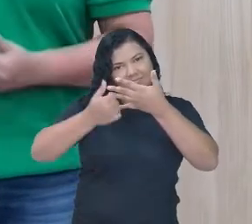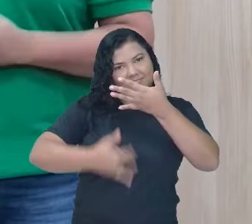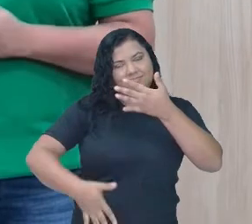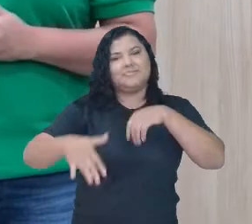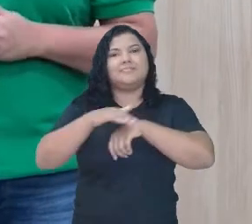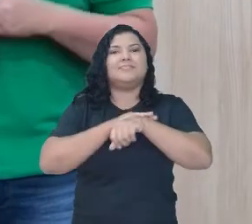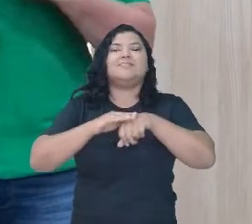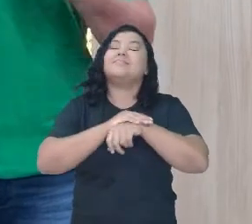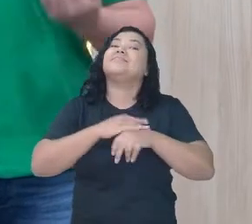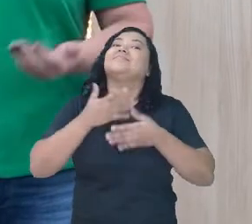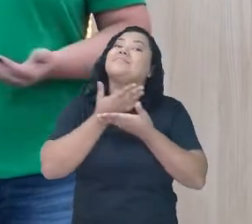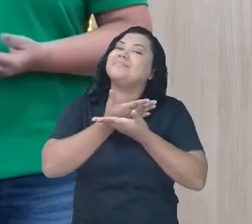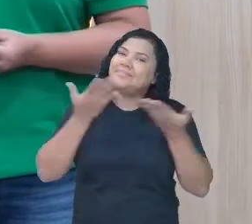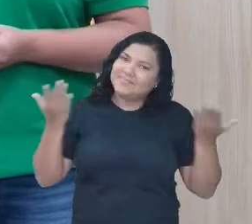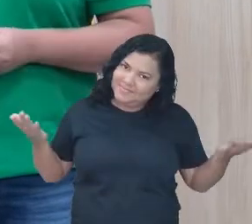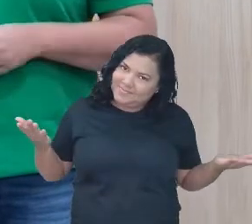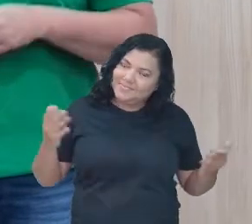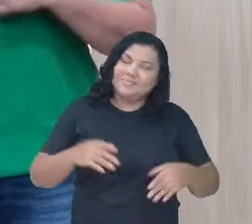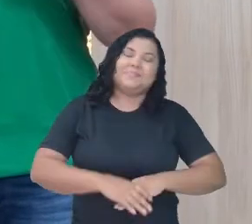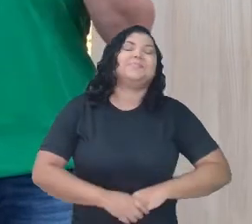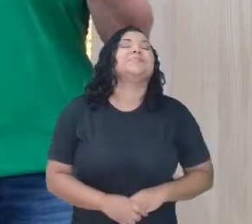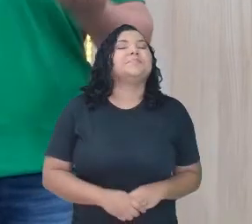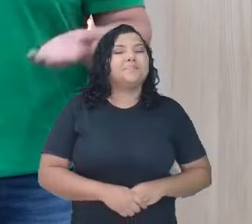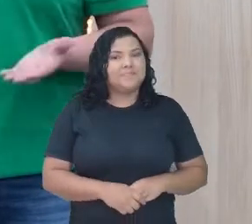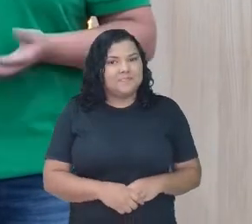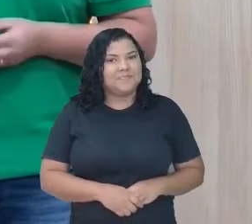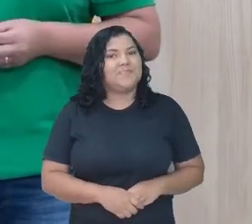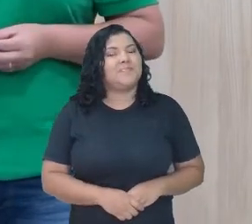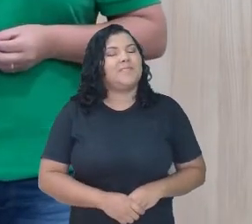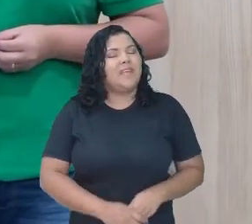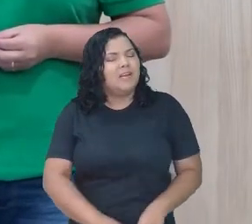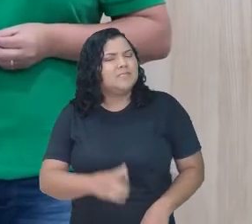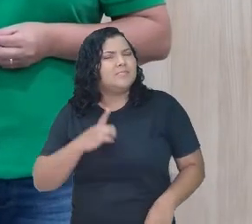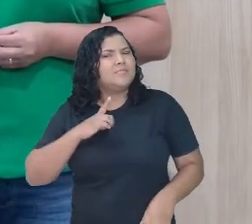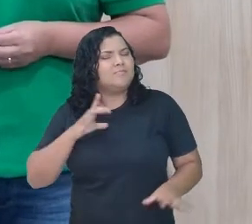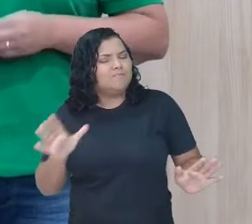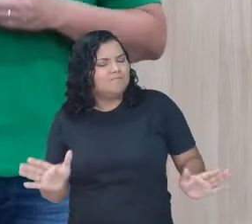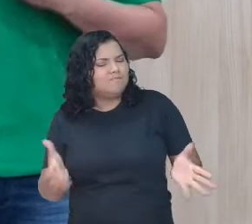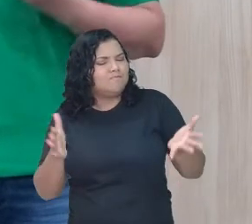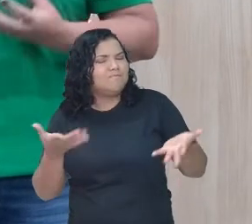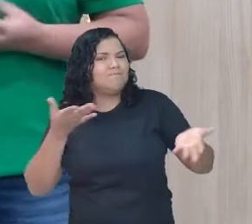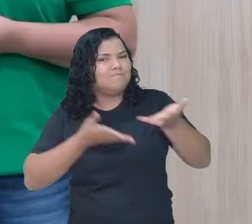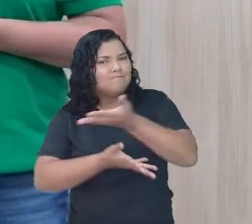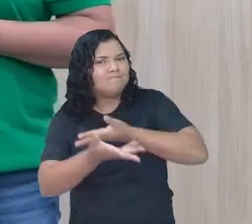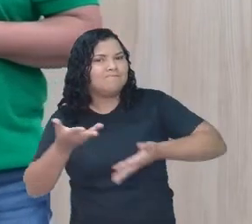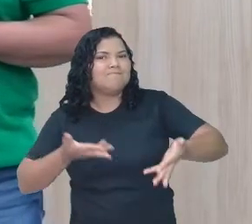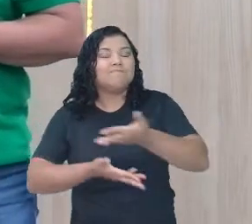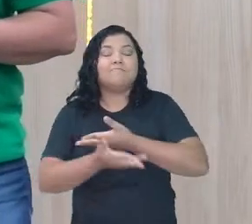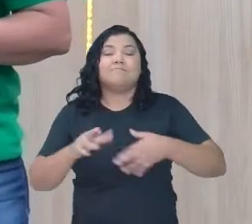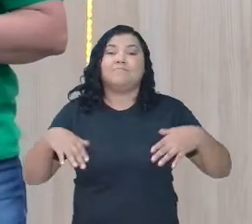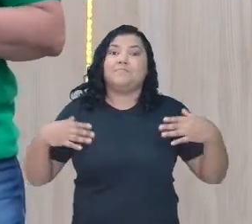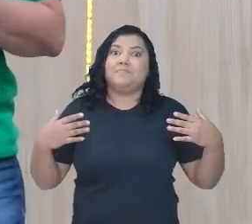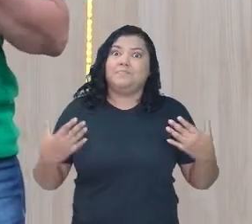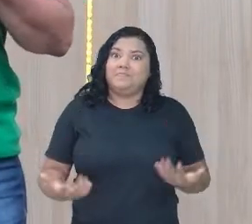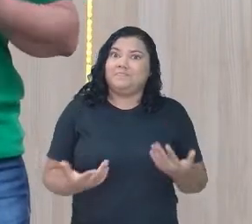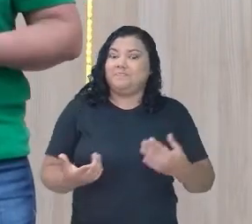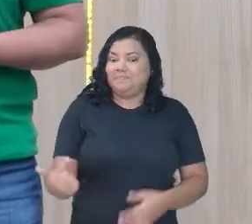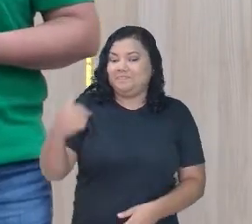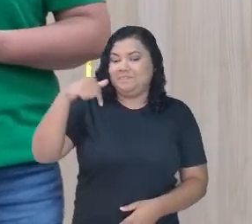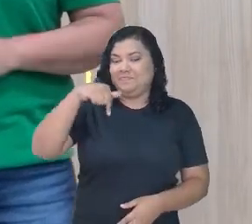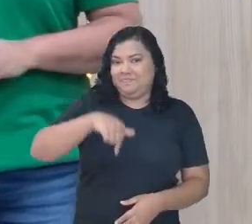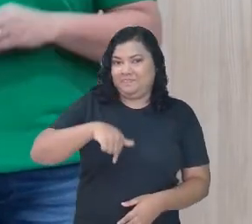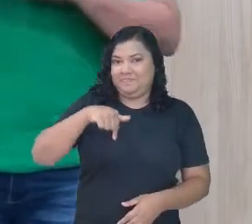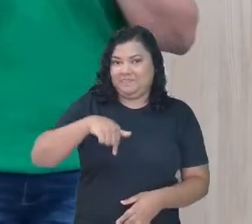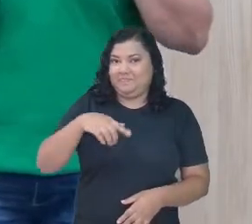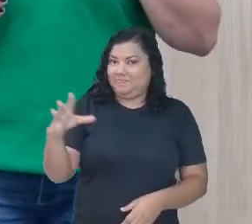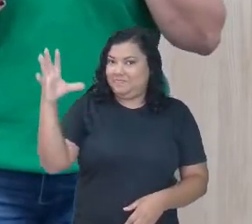com vocês, conversando, gerando relacionamento e tornando a